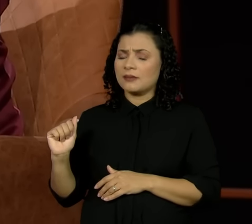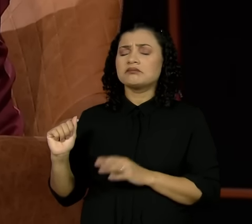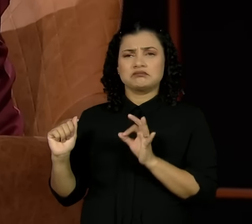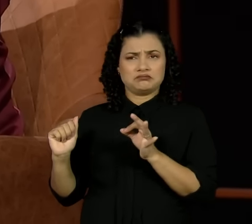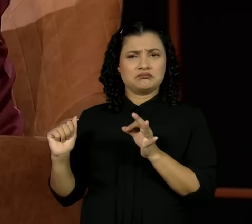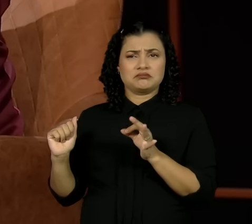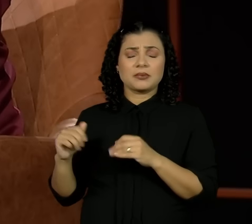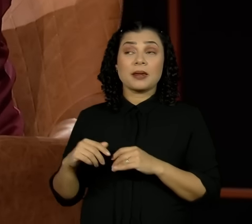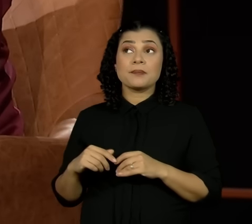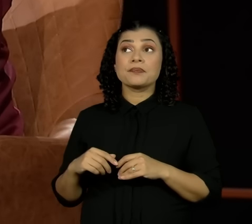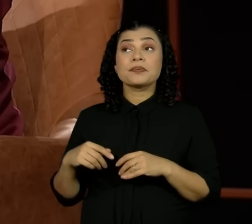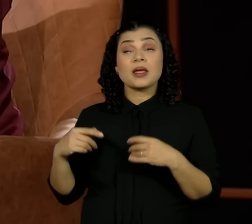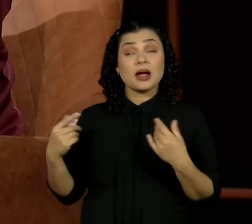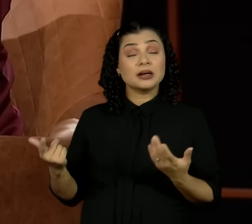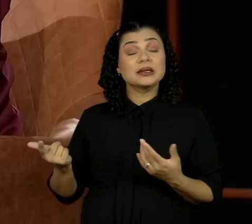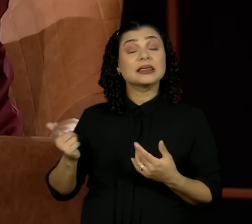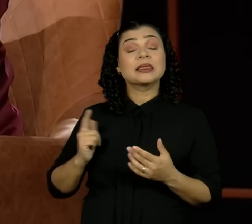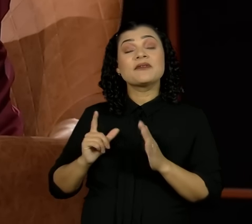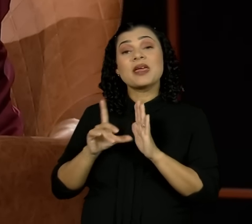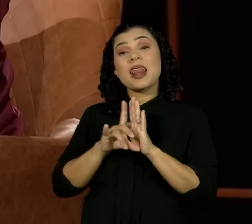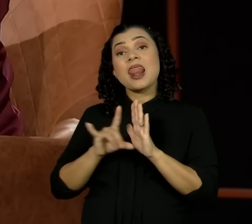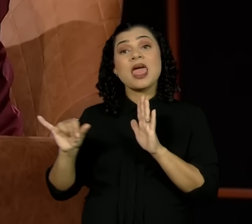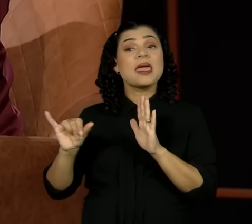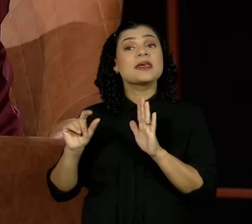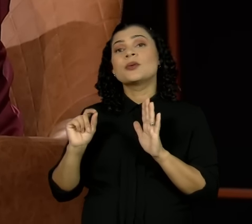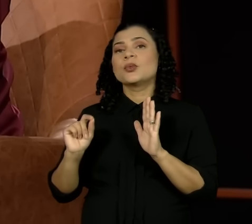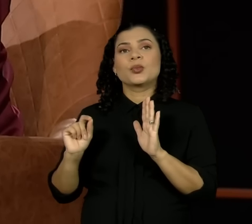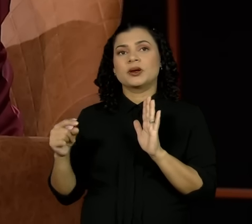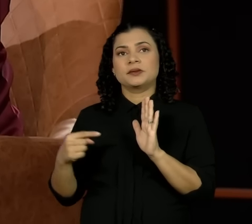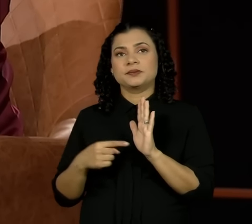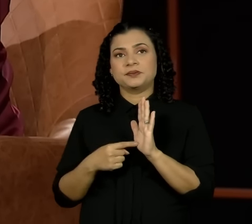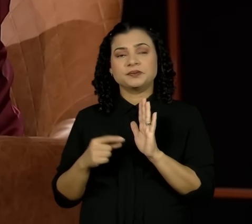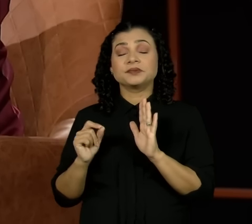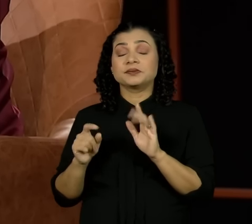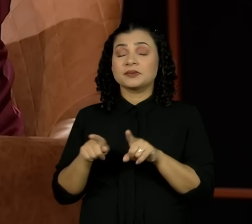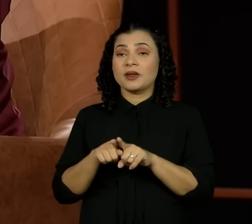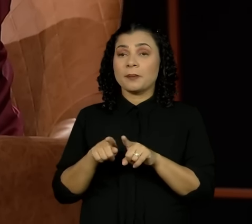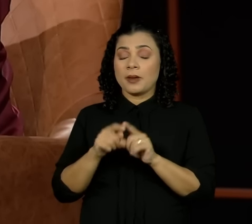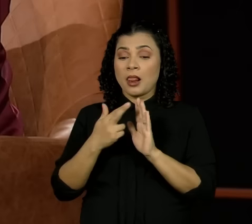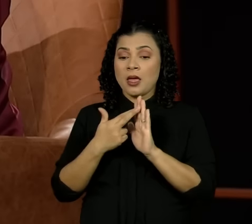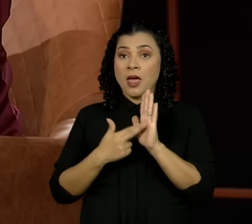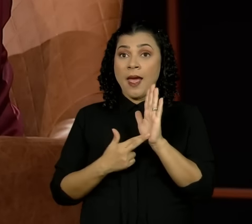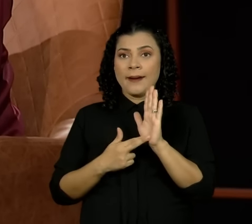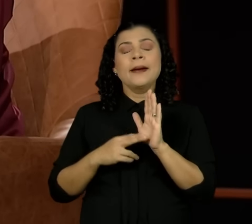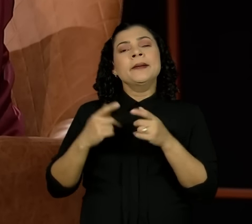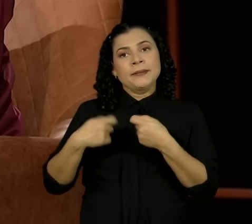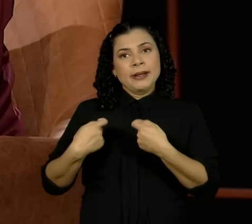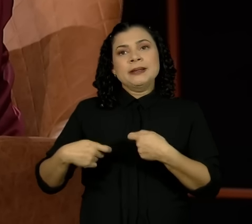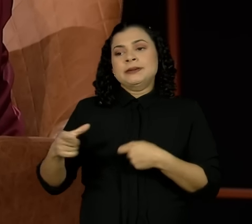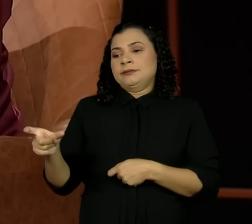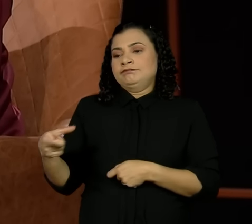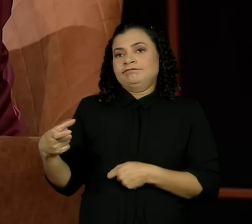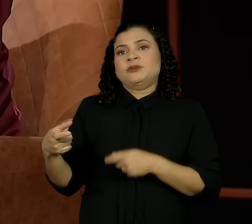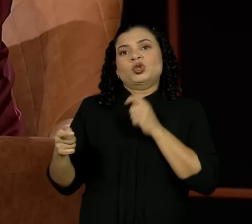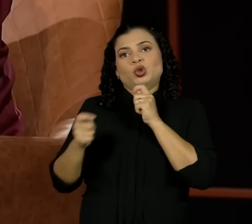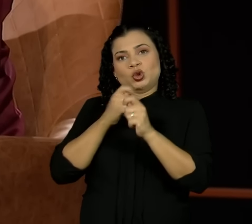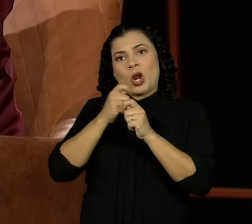E aí houve aquela lei se não me engano, foi do Médici, de registro do